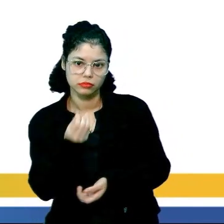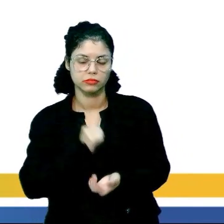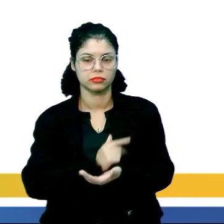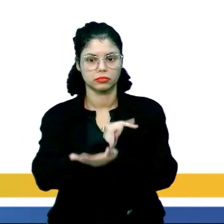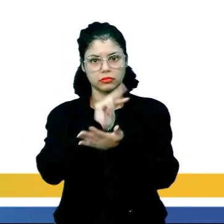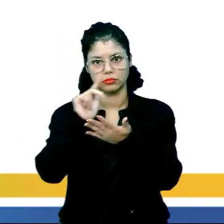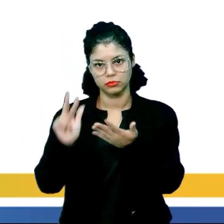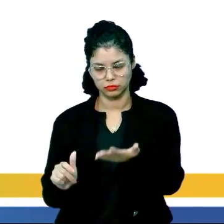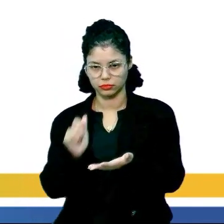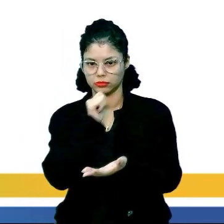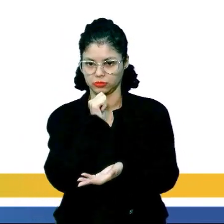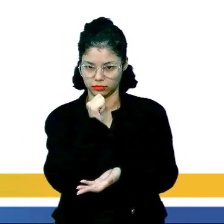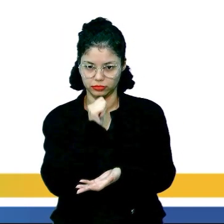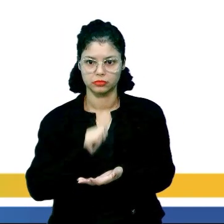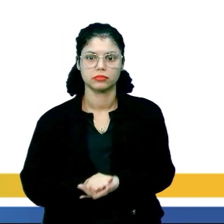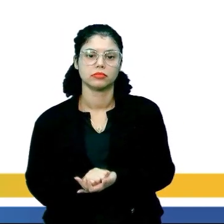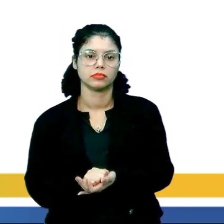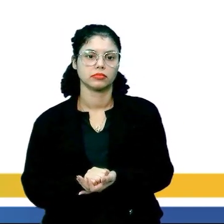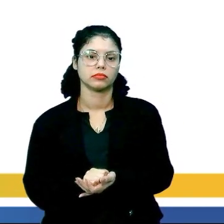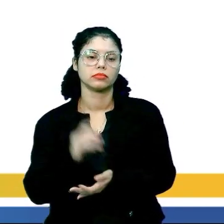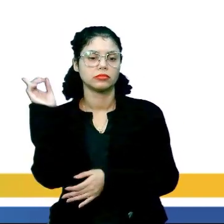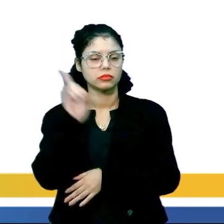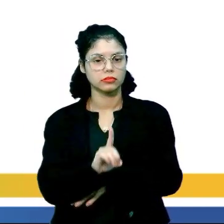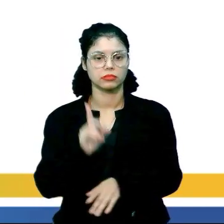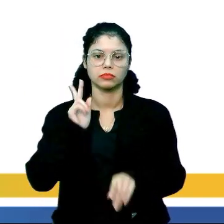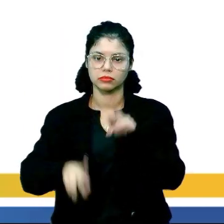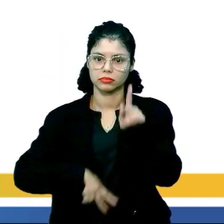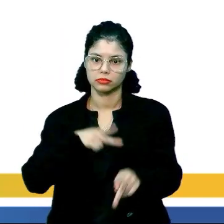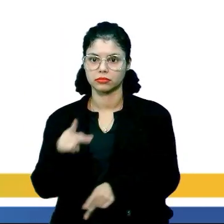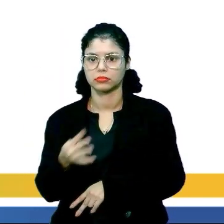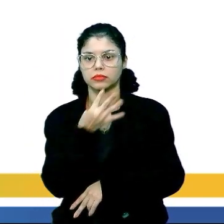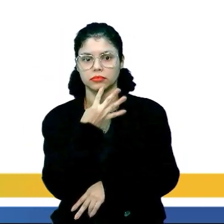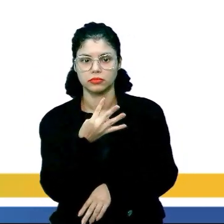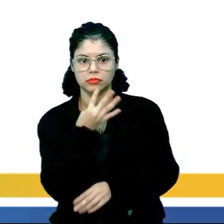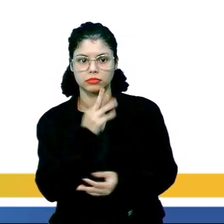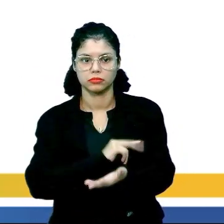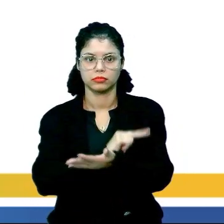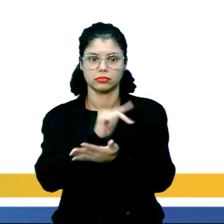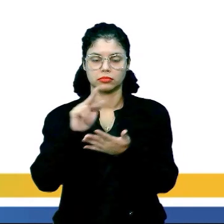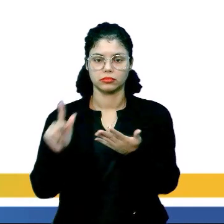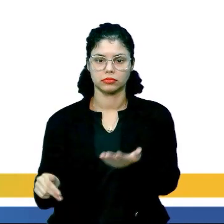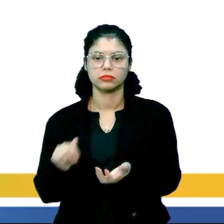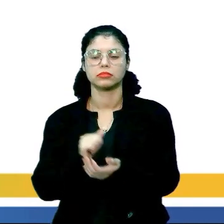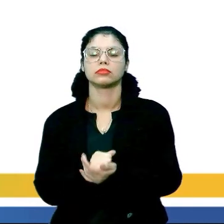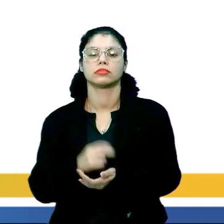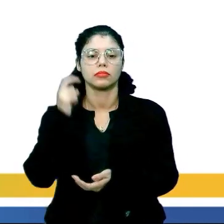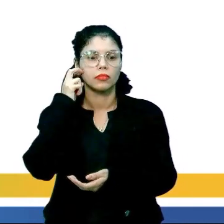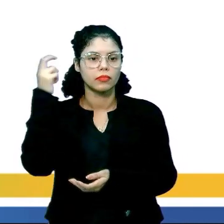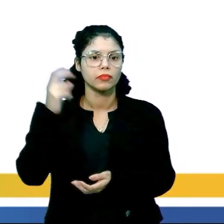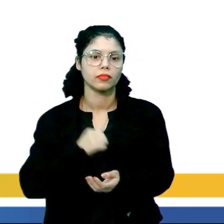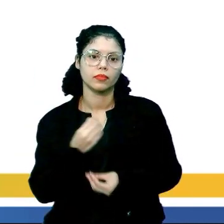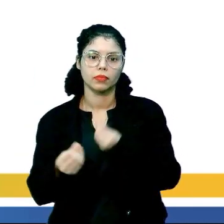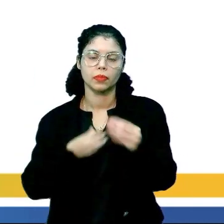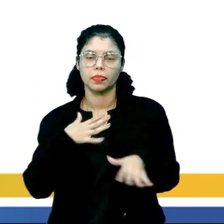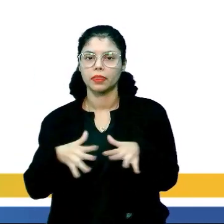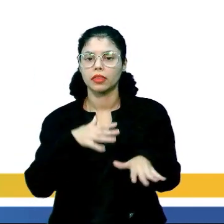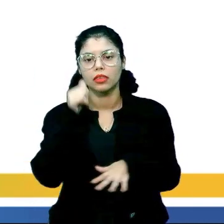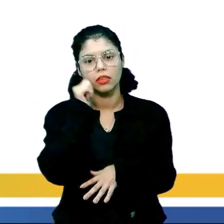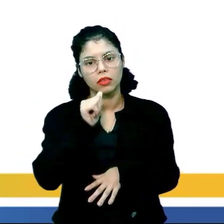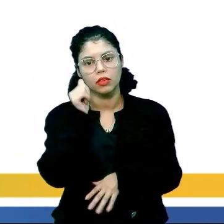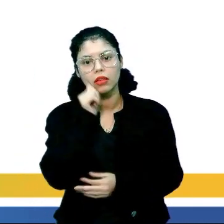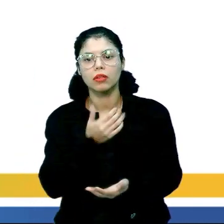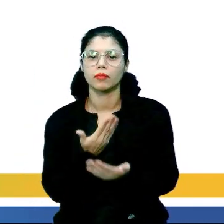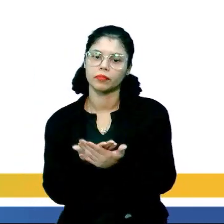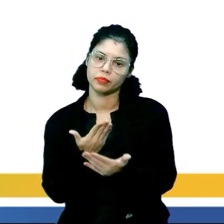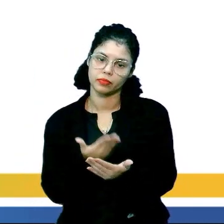de lutas por direitos civis, reconhecimento das diversidades culturais, tais como o movimento